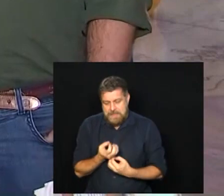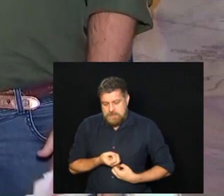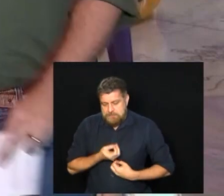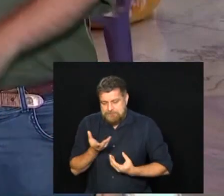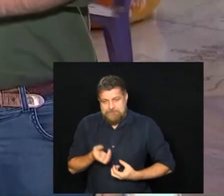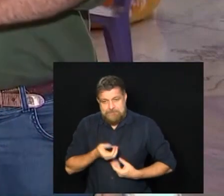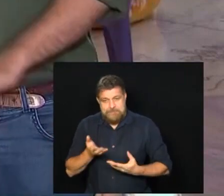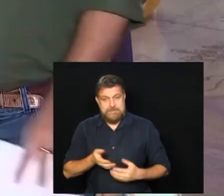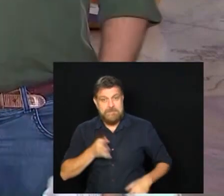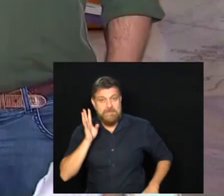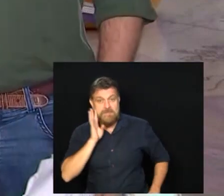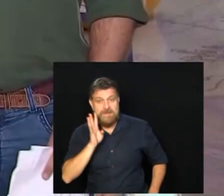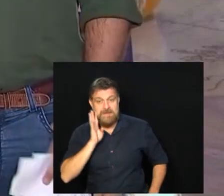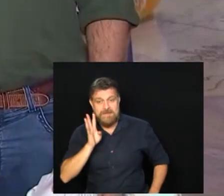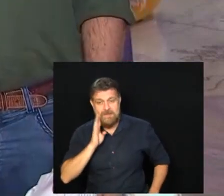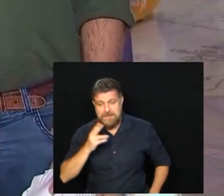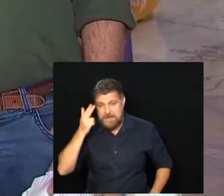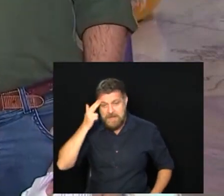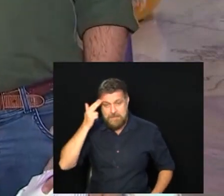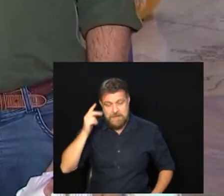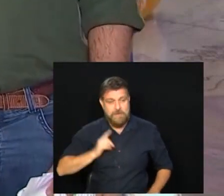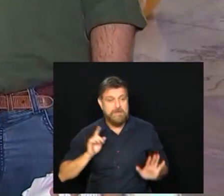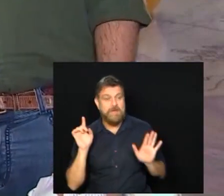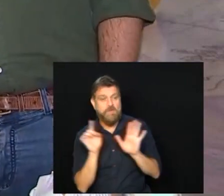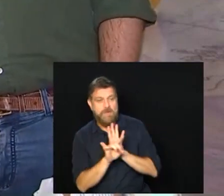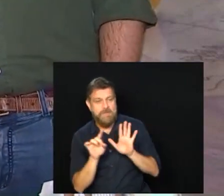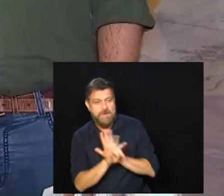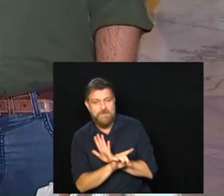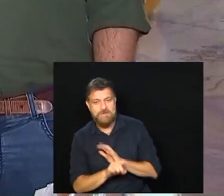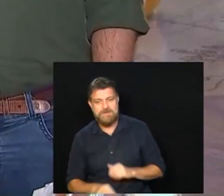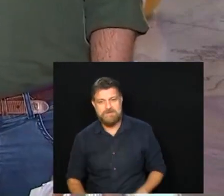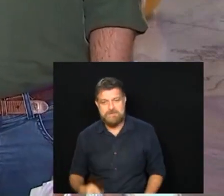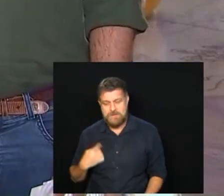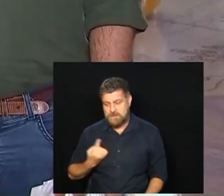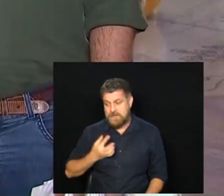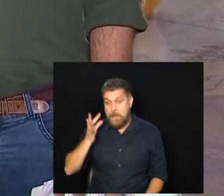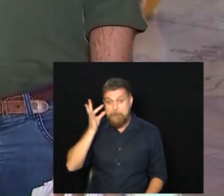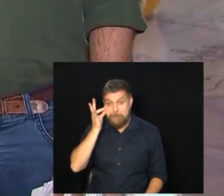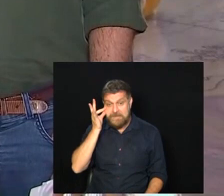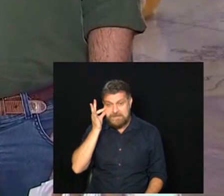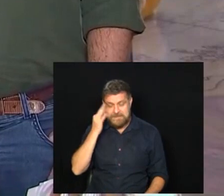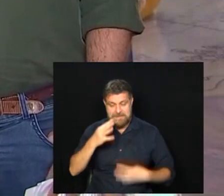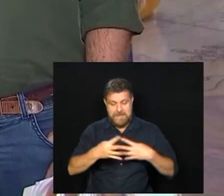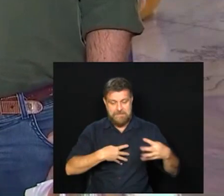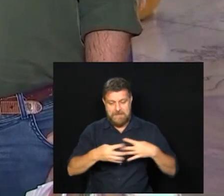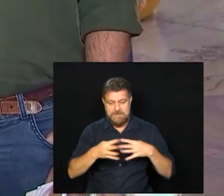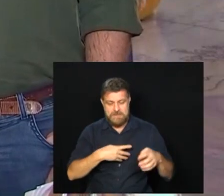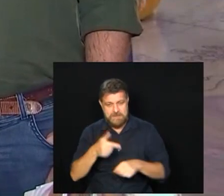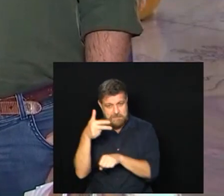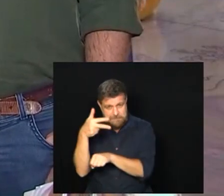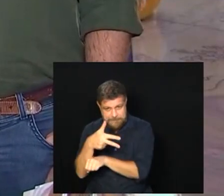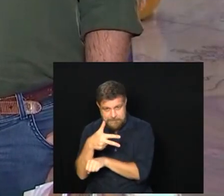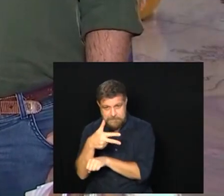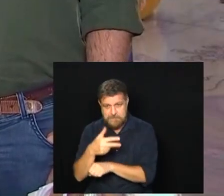bacana, que bacana. Bom, Gabriel, tem alguma pergunta? Estamos ao vivo aqui em Barão Geraldo, por favor.